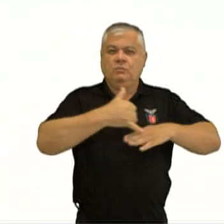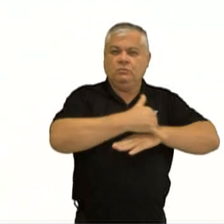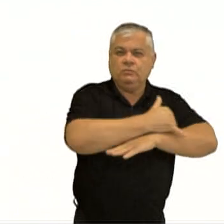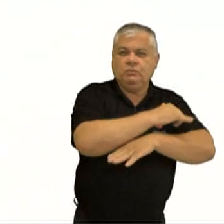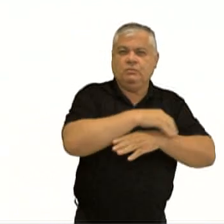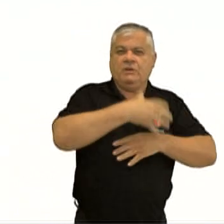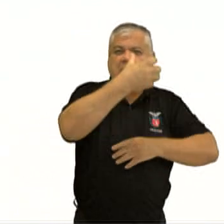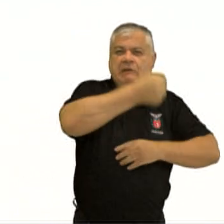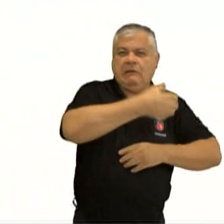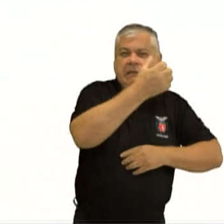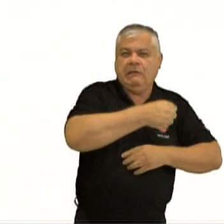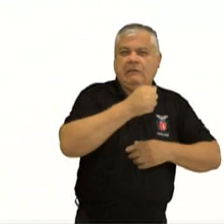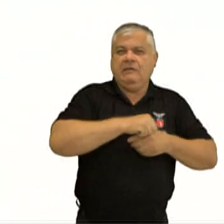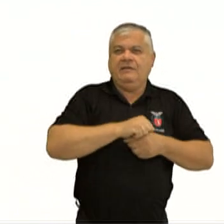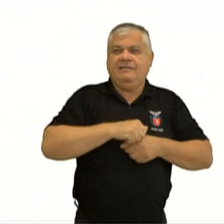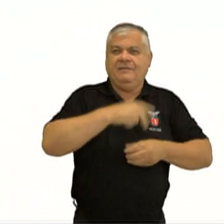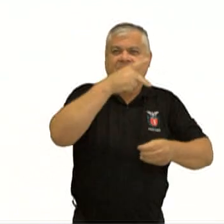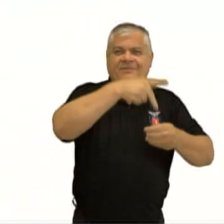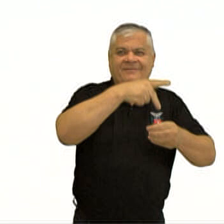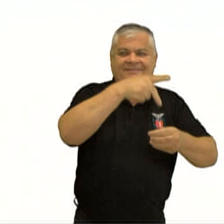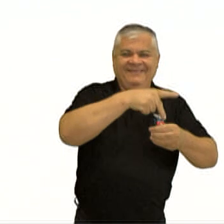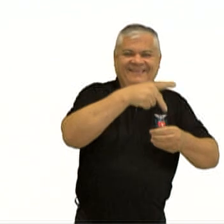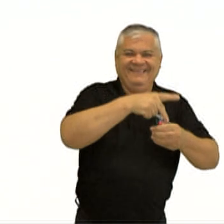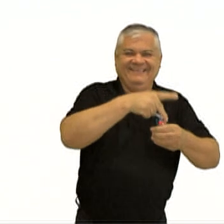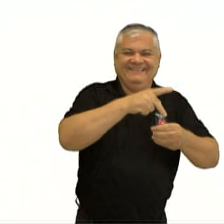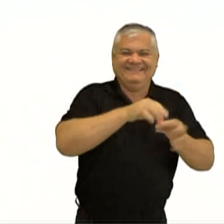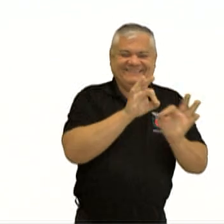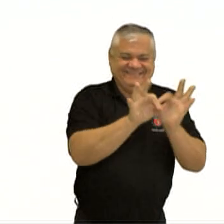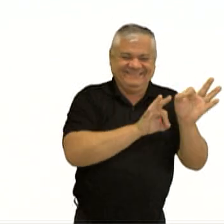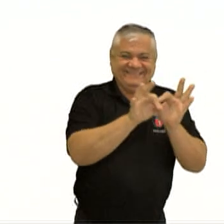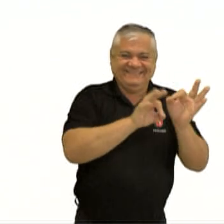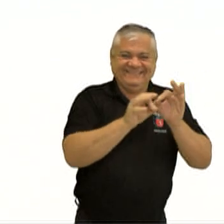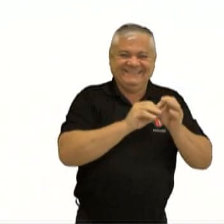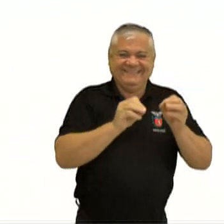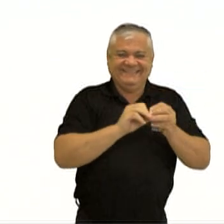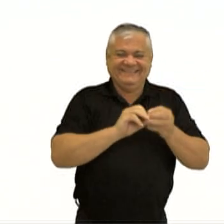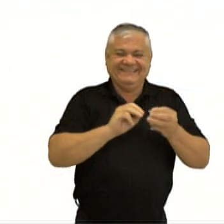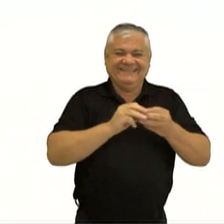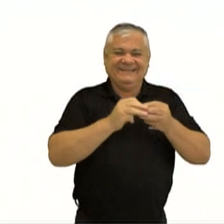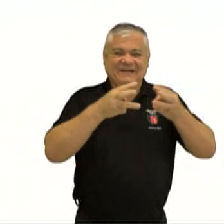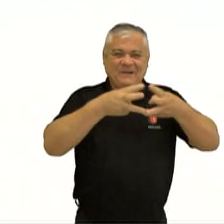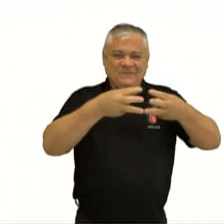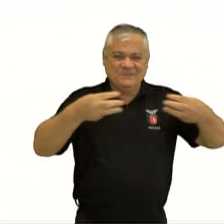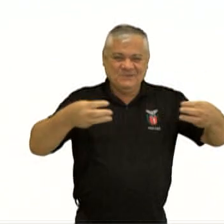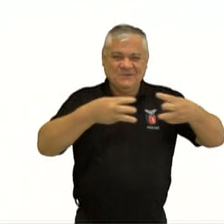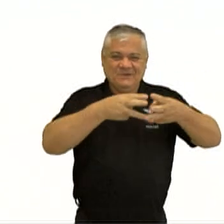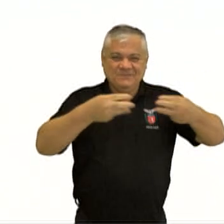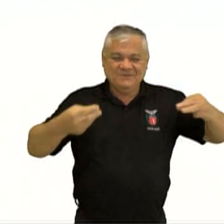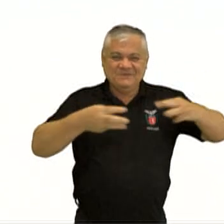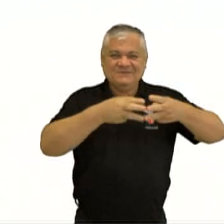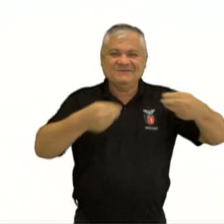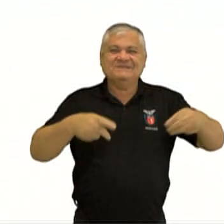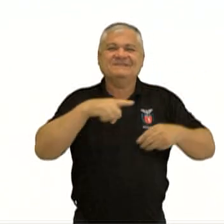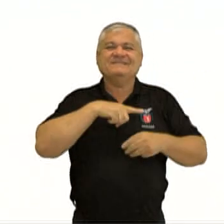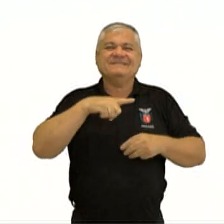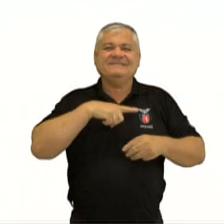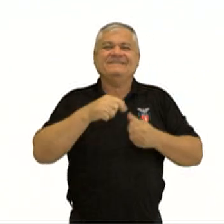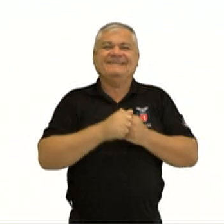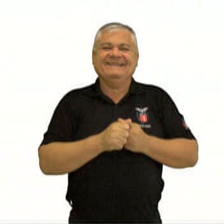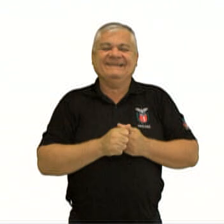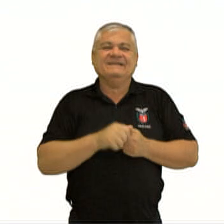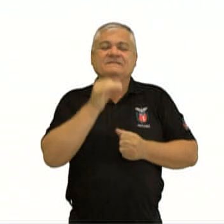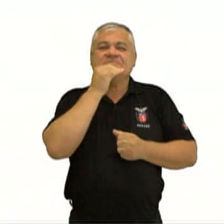As proteínas presentes ali na estrutura dos nossos músculos, nas enzimas,